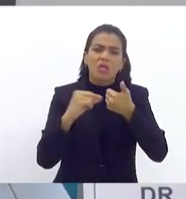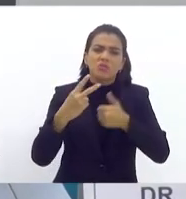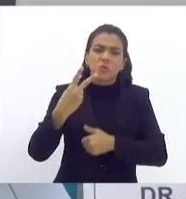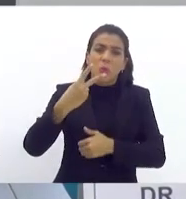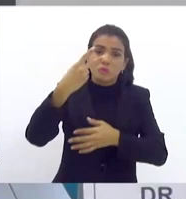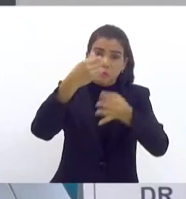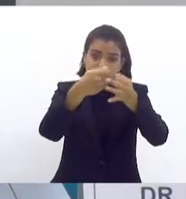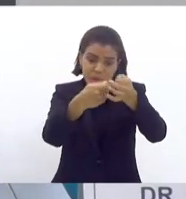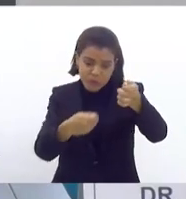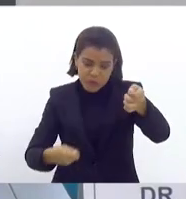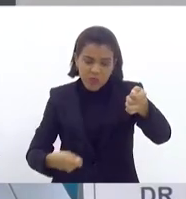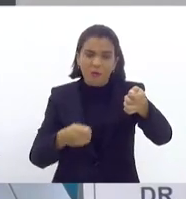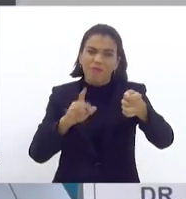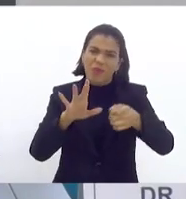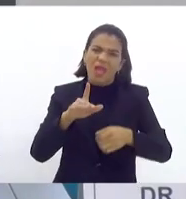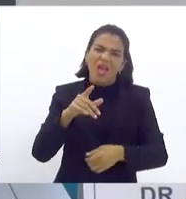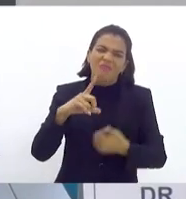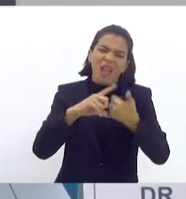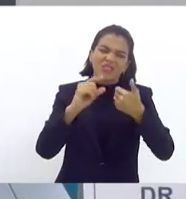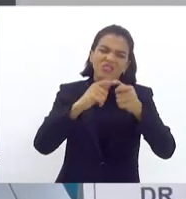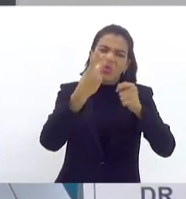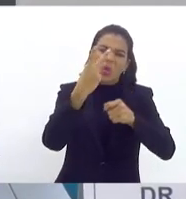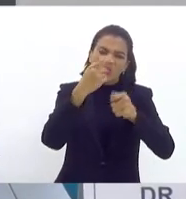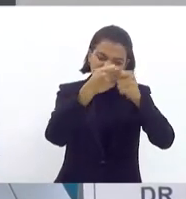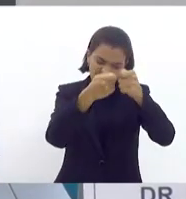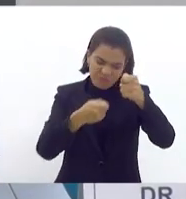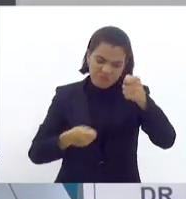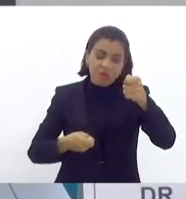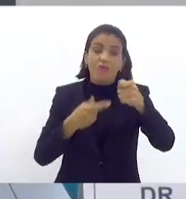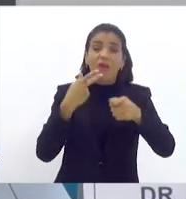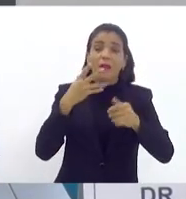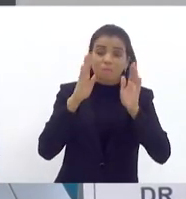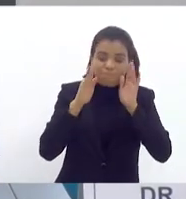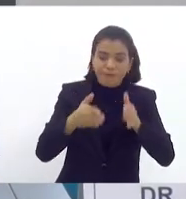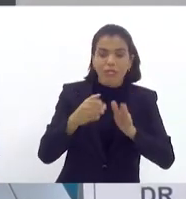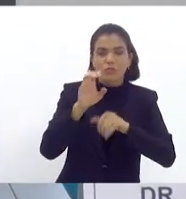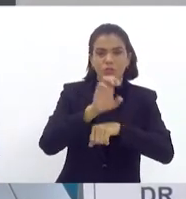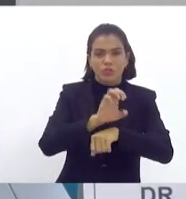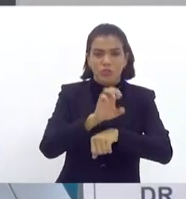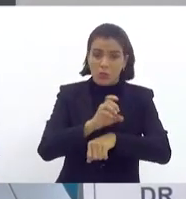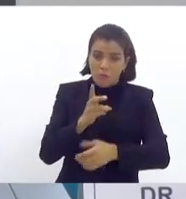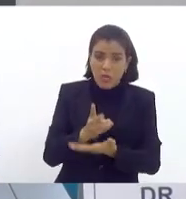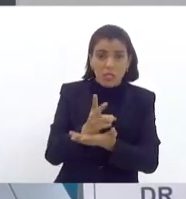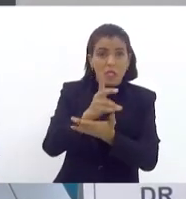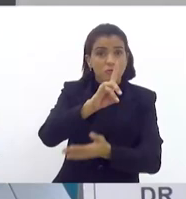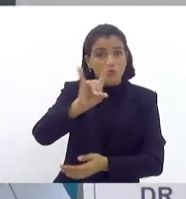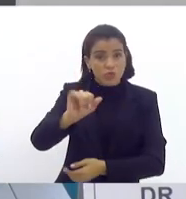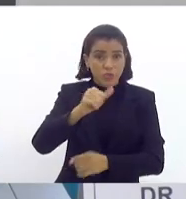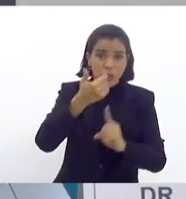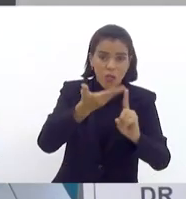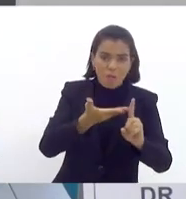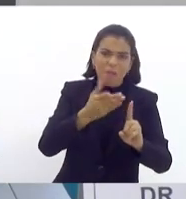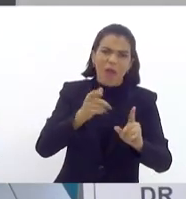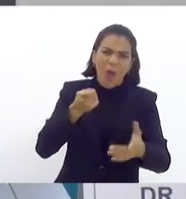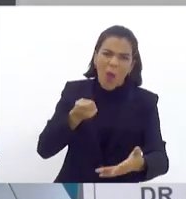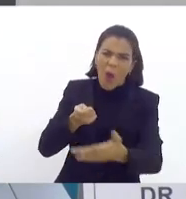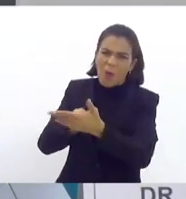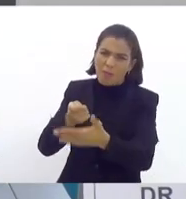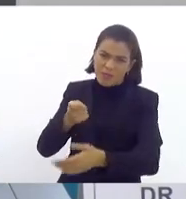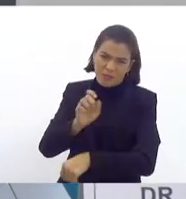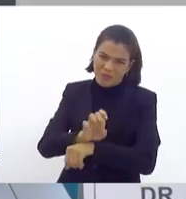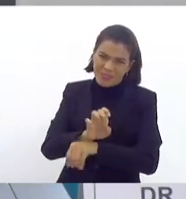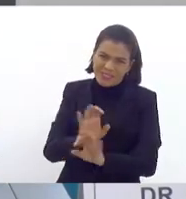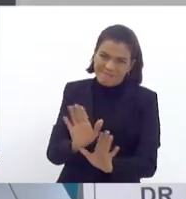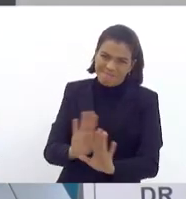mas... teria que ser o artigo 2º inteiro, porque aí fala especificamente do Estado. Mantém o dia em homenagem, mas tira essa obrigação para o Estado. Eu dar uma